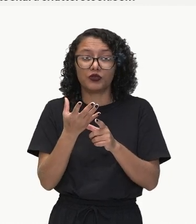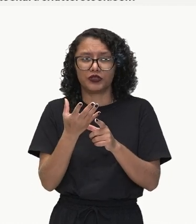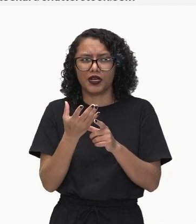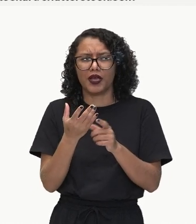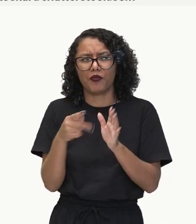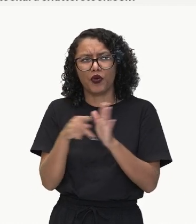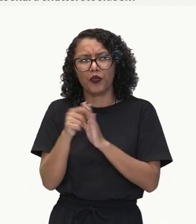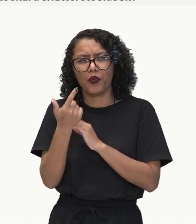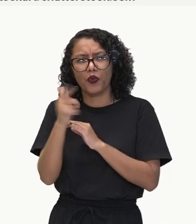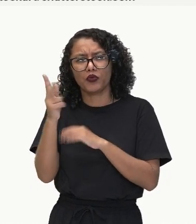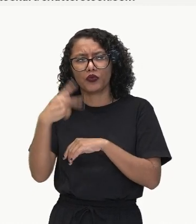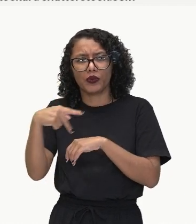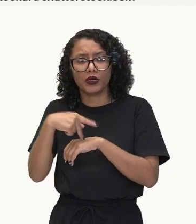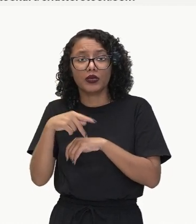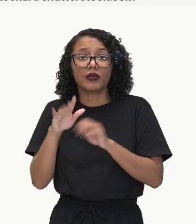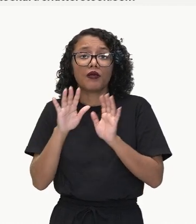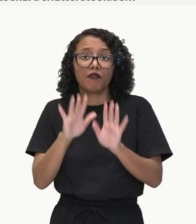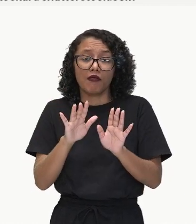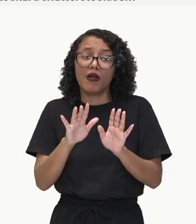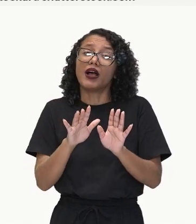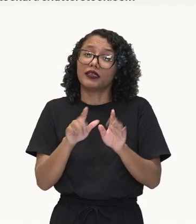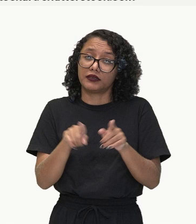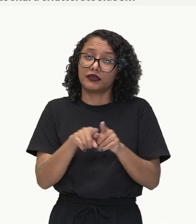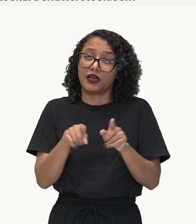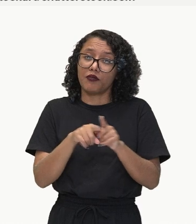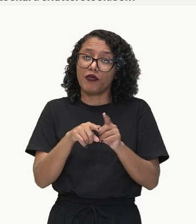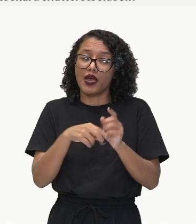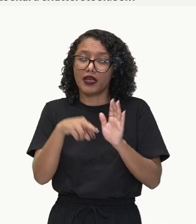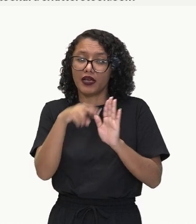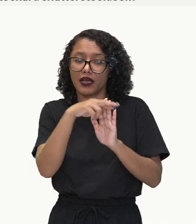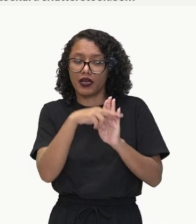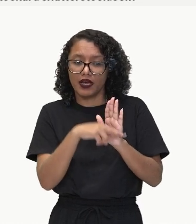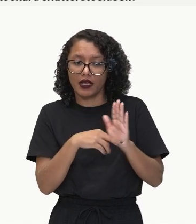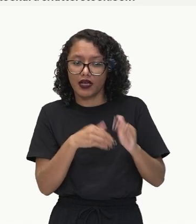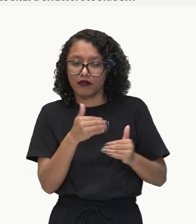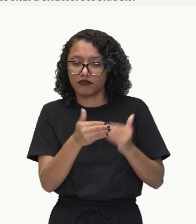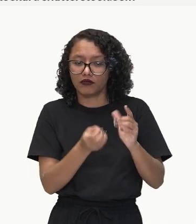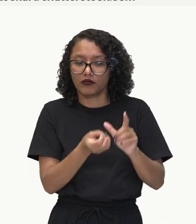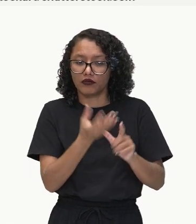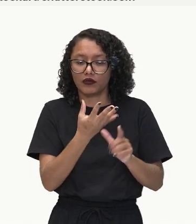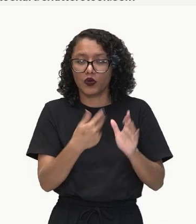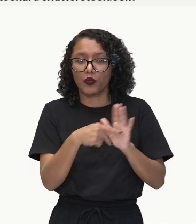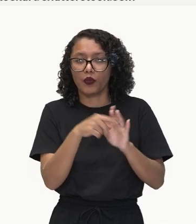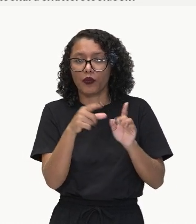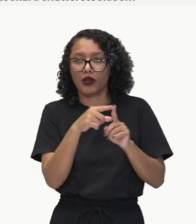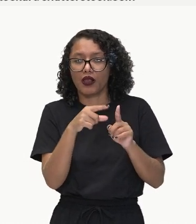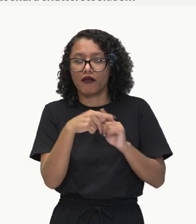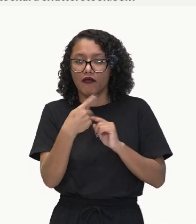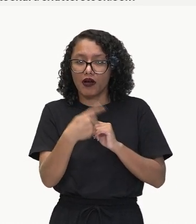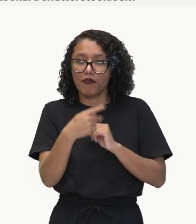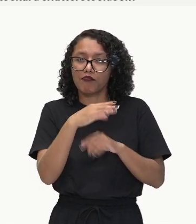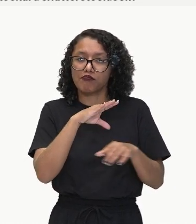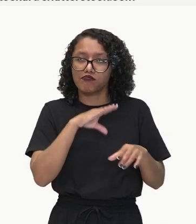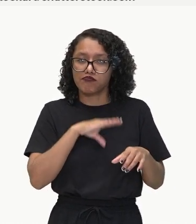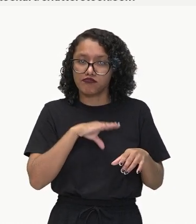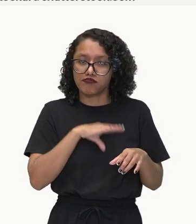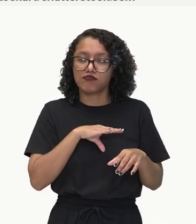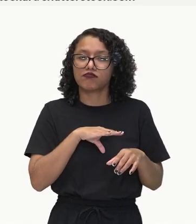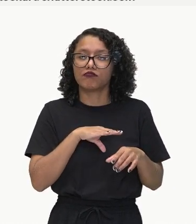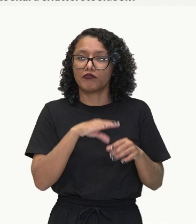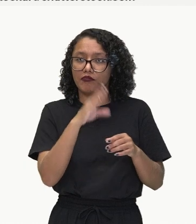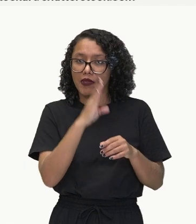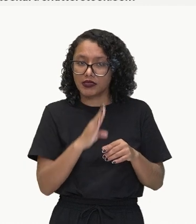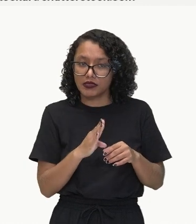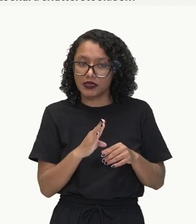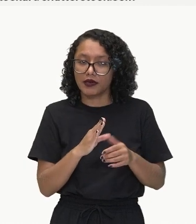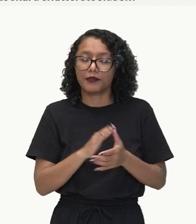estrangeiras, elas vão obedecer às regras de processo de formação de palavras brasileiras, ok? No caso